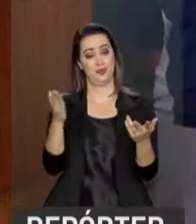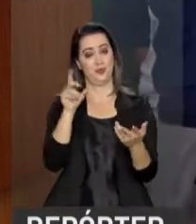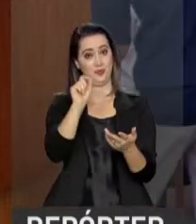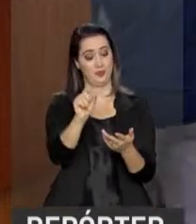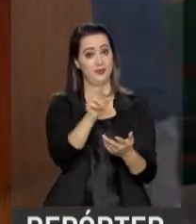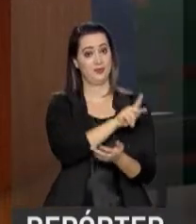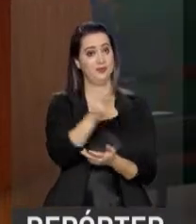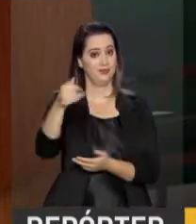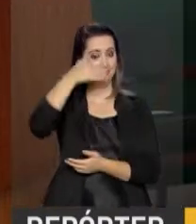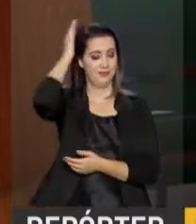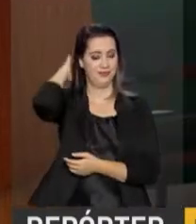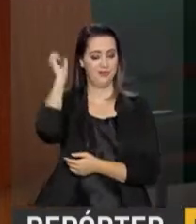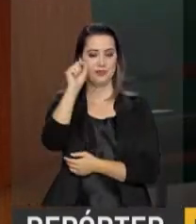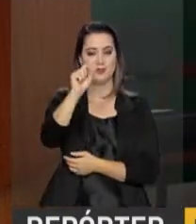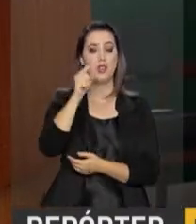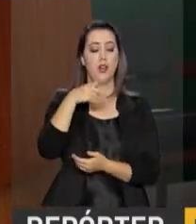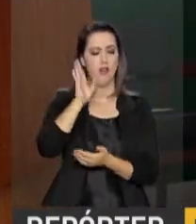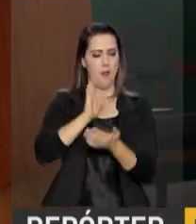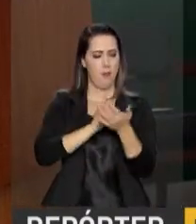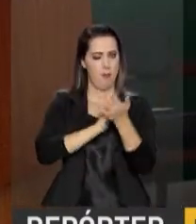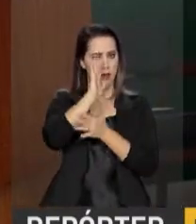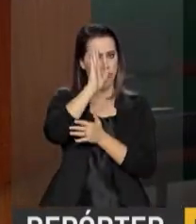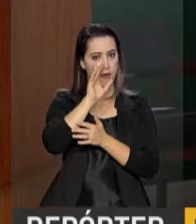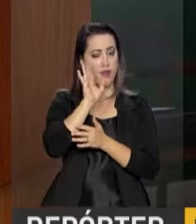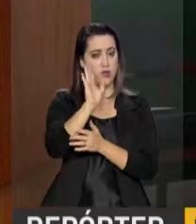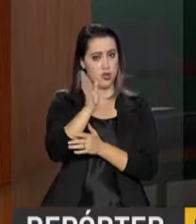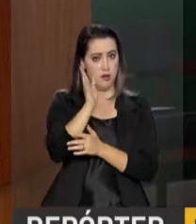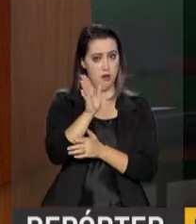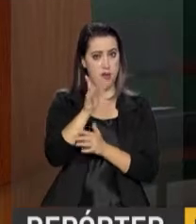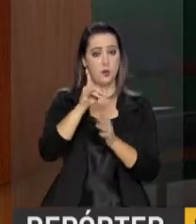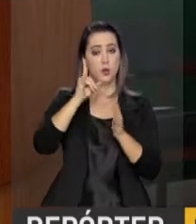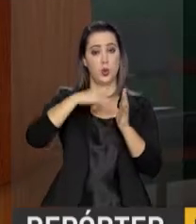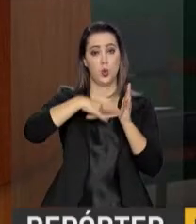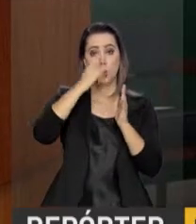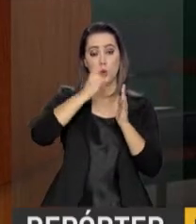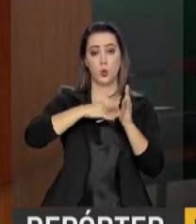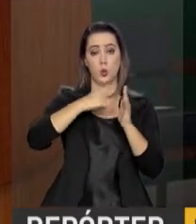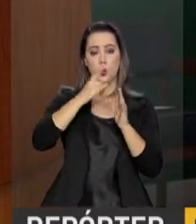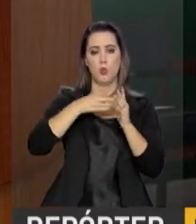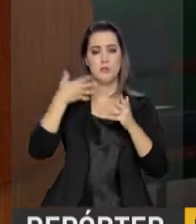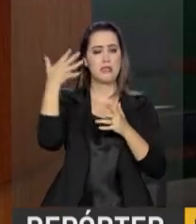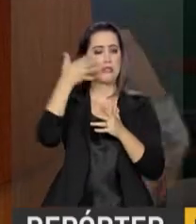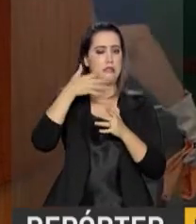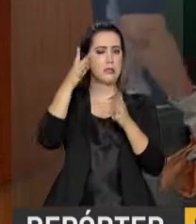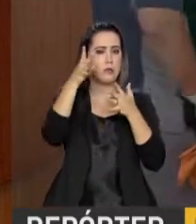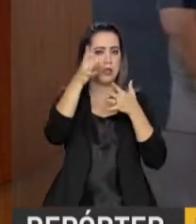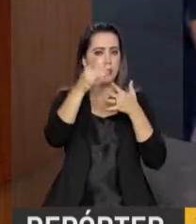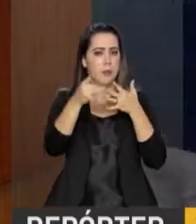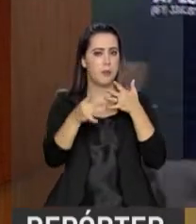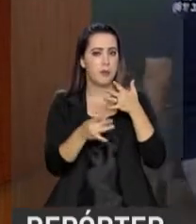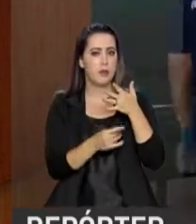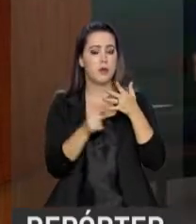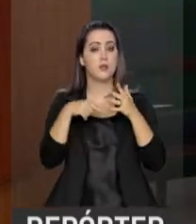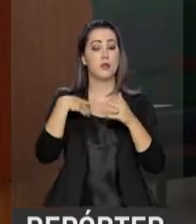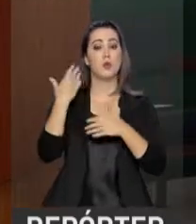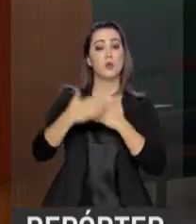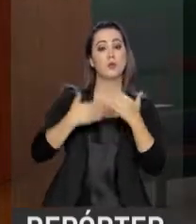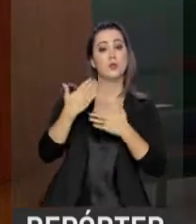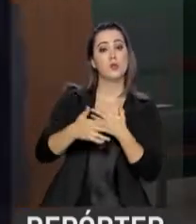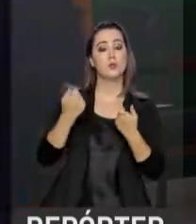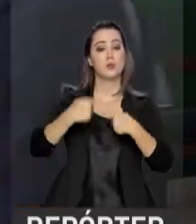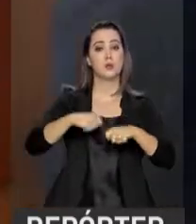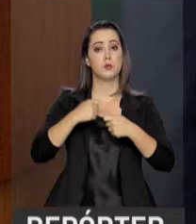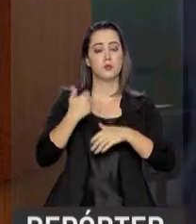presidente Michel Temer vai homologar logo mais o documento que estabelece com clareza os processos essenciais que os alunos